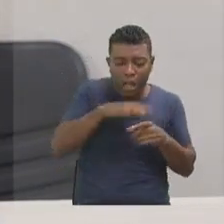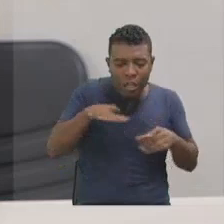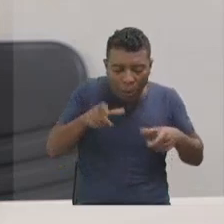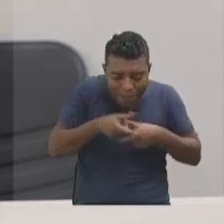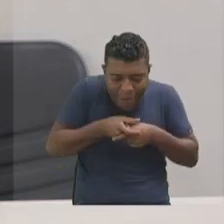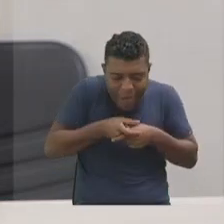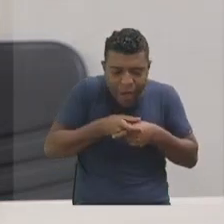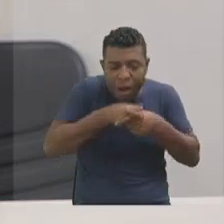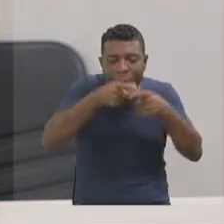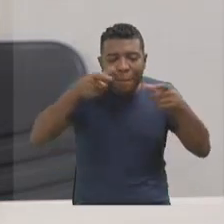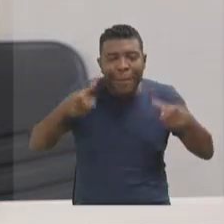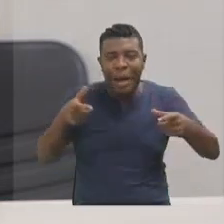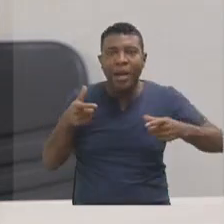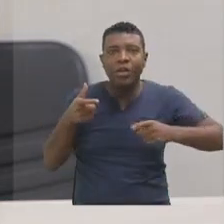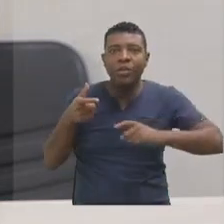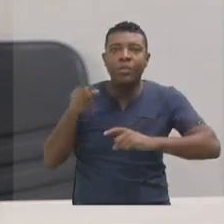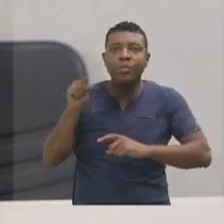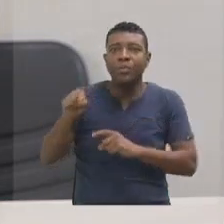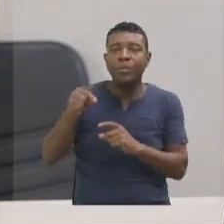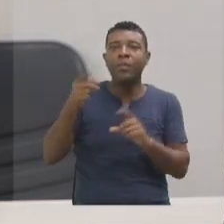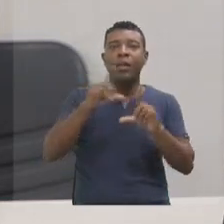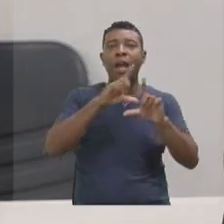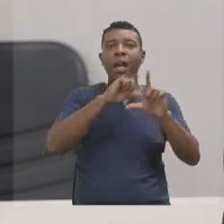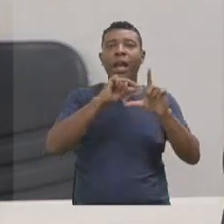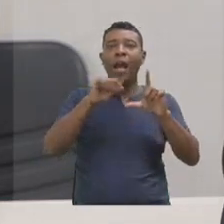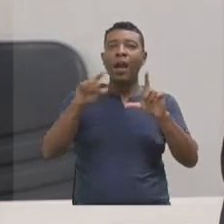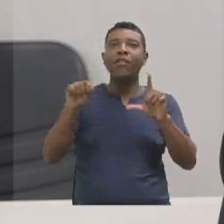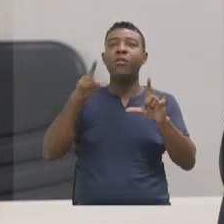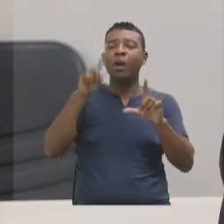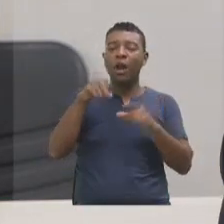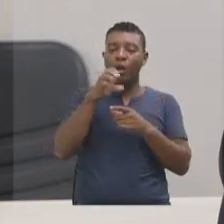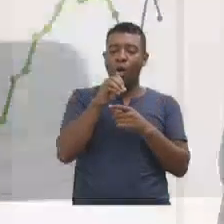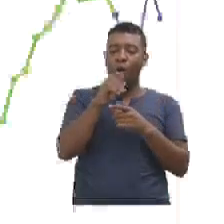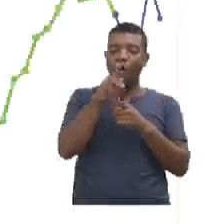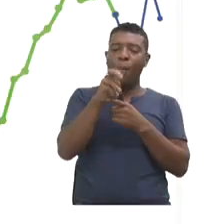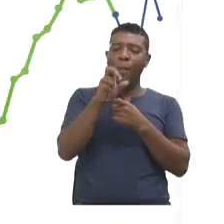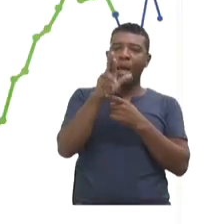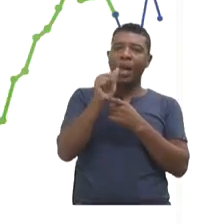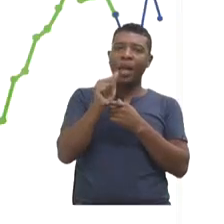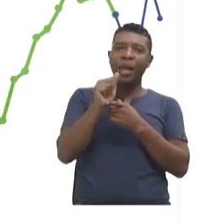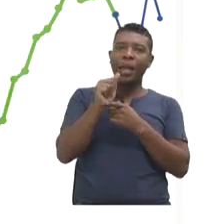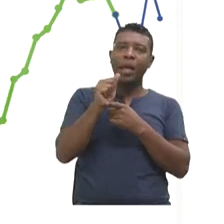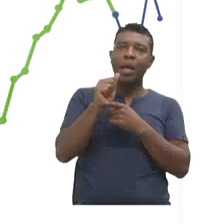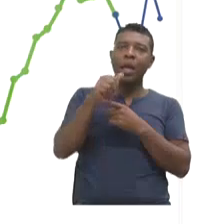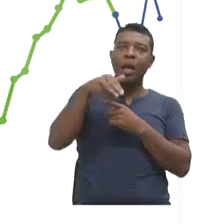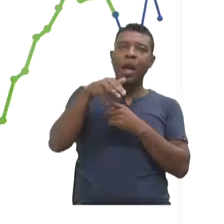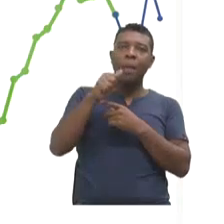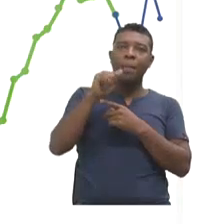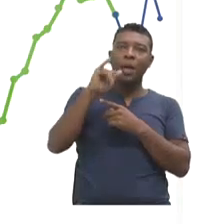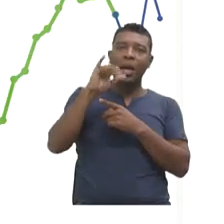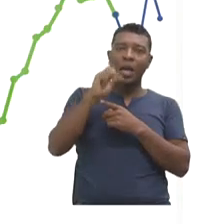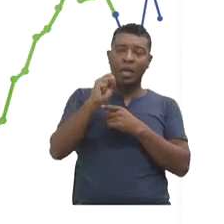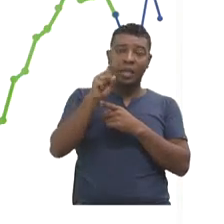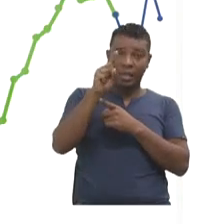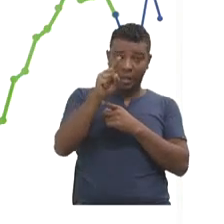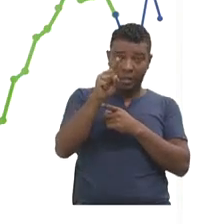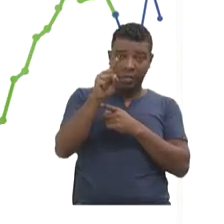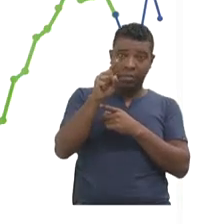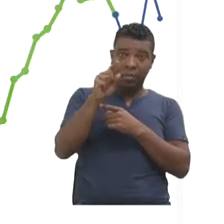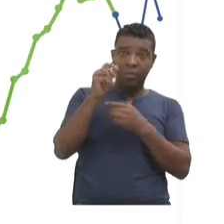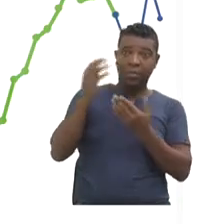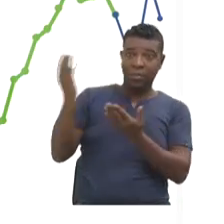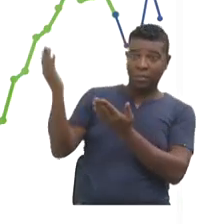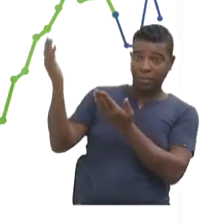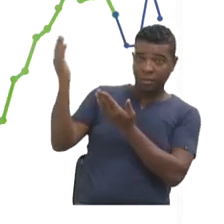ser resolutivo este gráfico do operar mais eu tenho muito orgulho desse gráfico que quando você olha lá a esquerda é o melhor ano